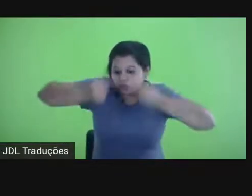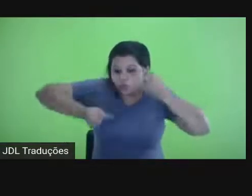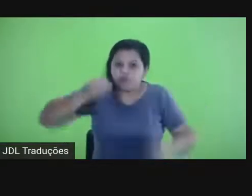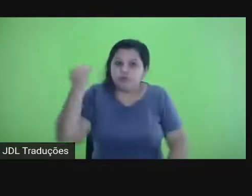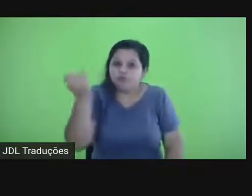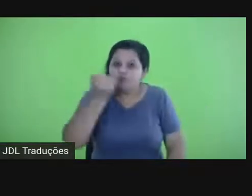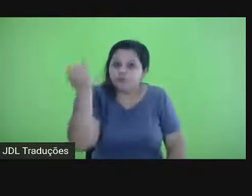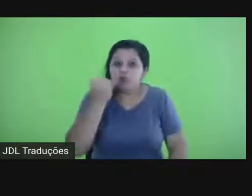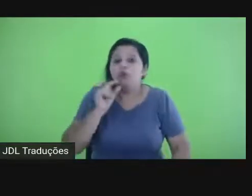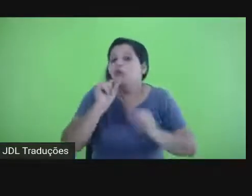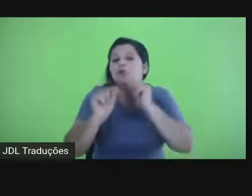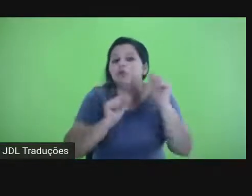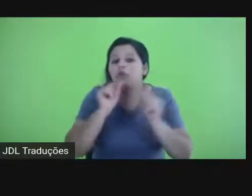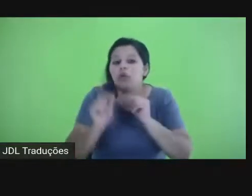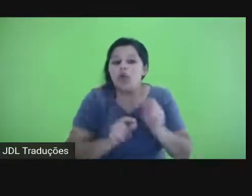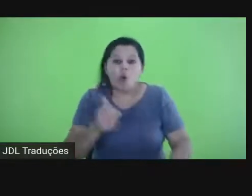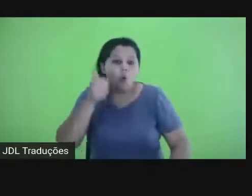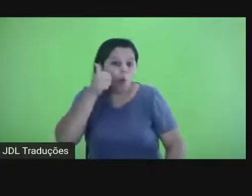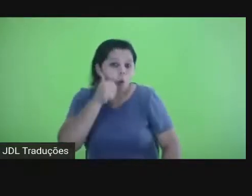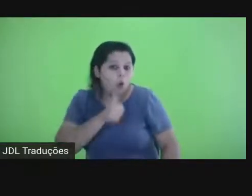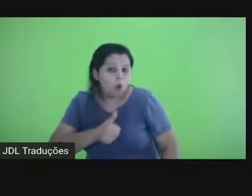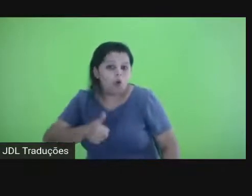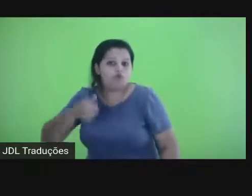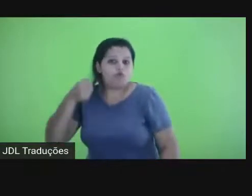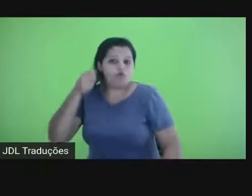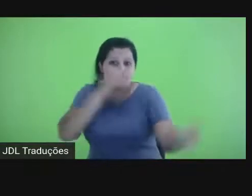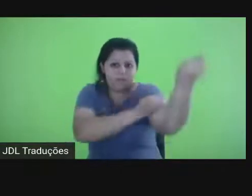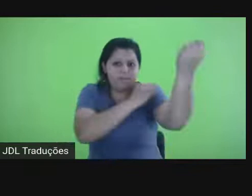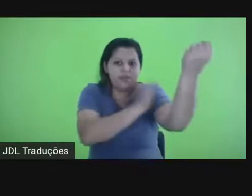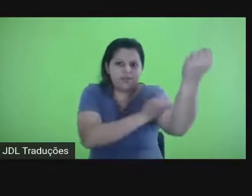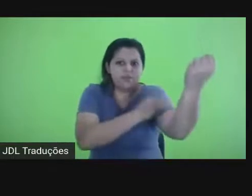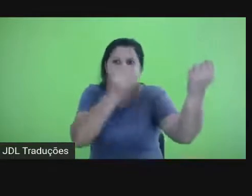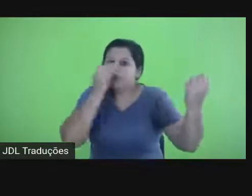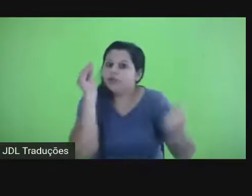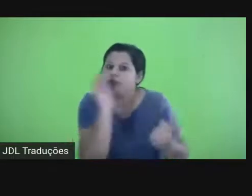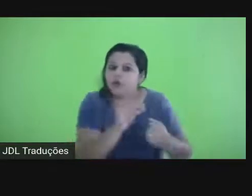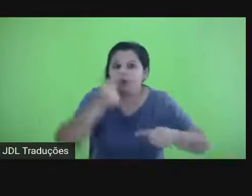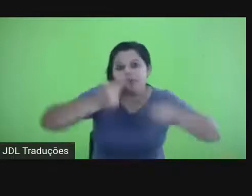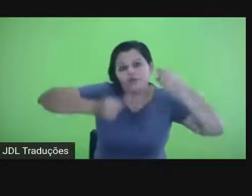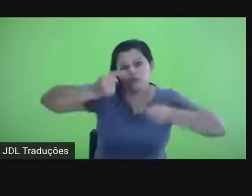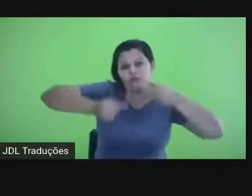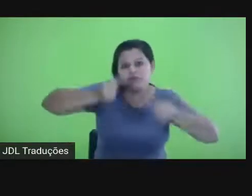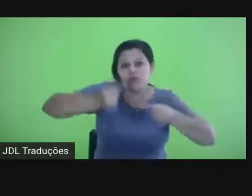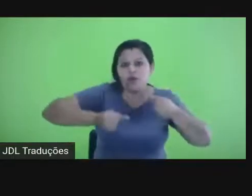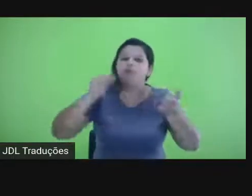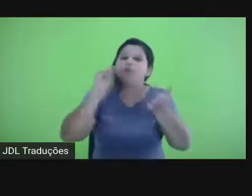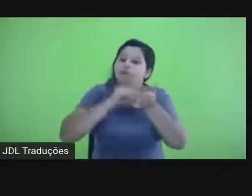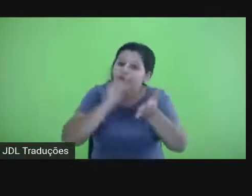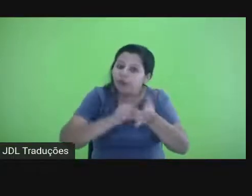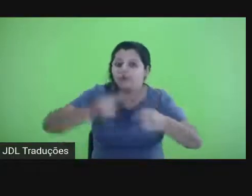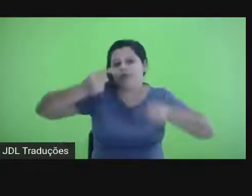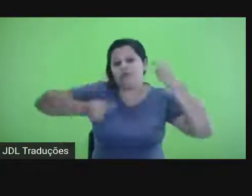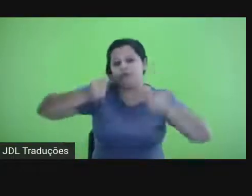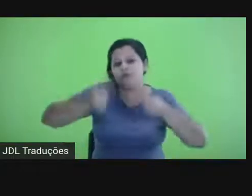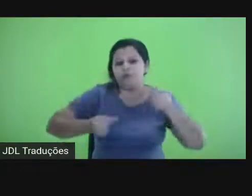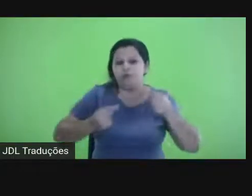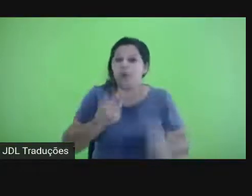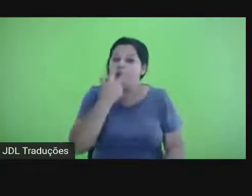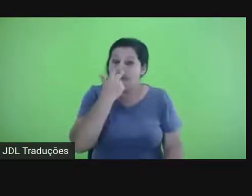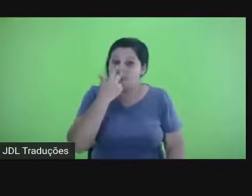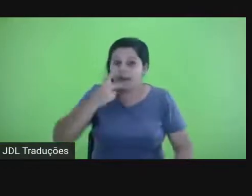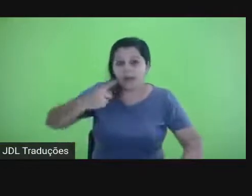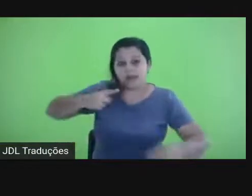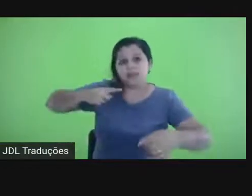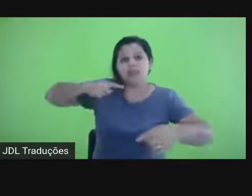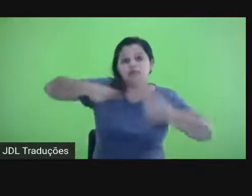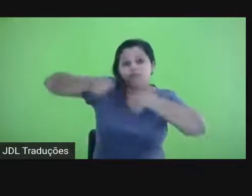tem negligenciado, que a gente não tem feito. Né? Apesar de tudo isso que parece um avanço para a vida das mulheres, a